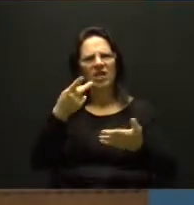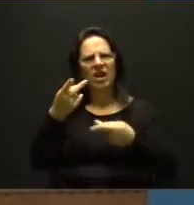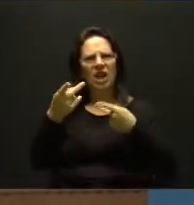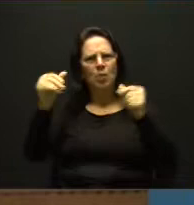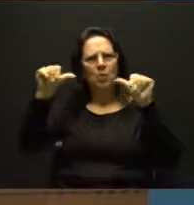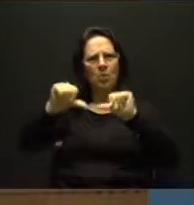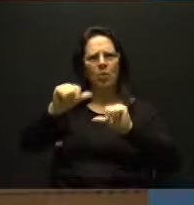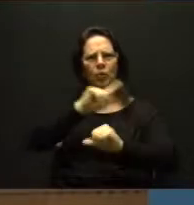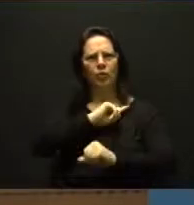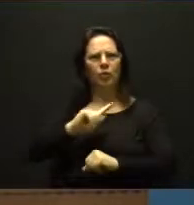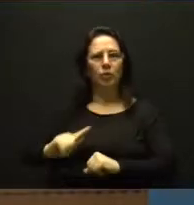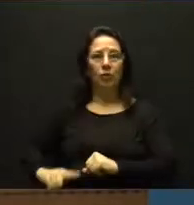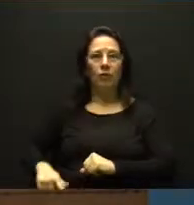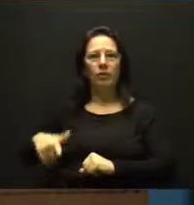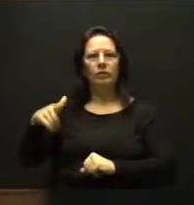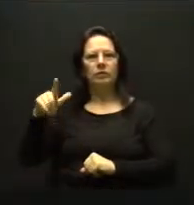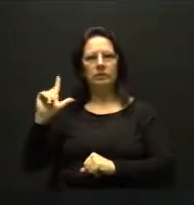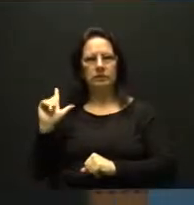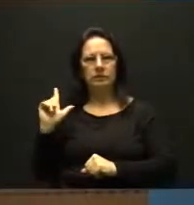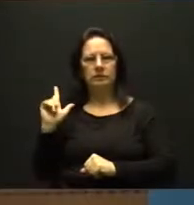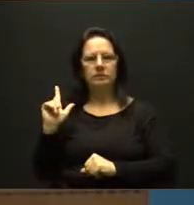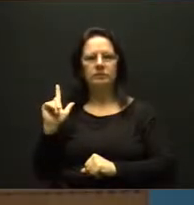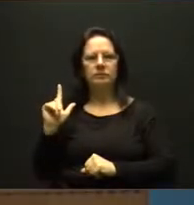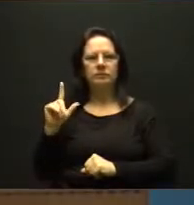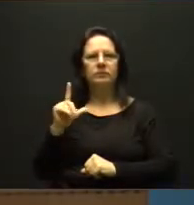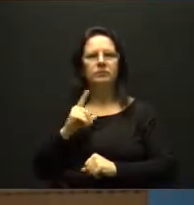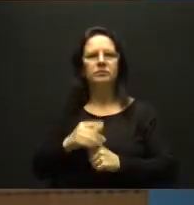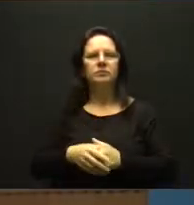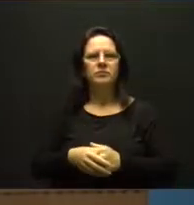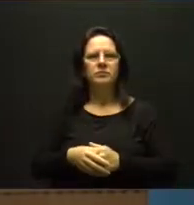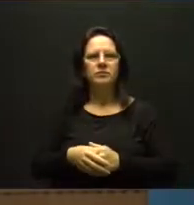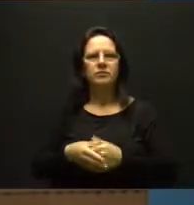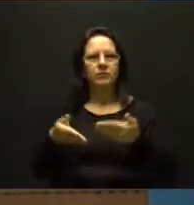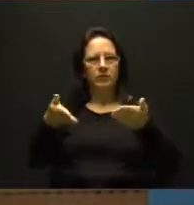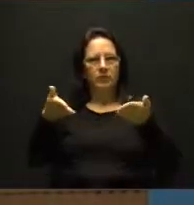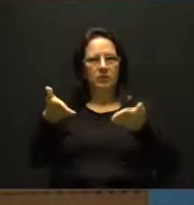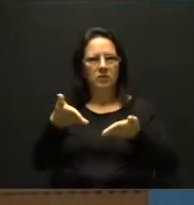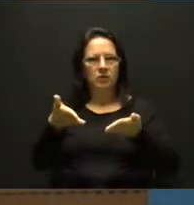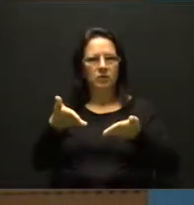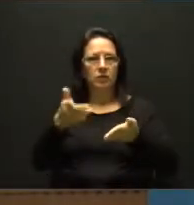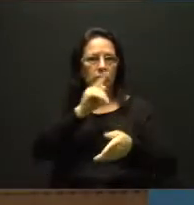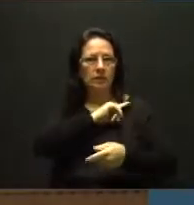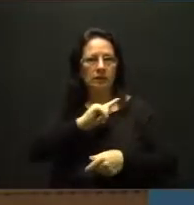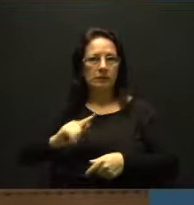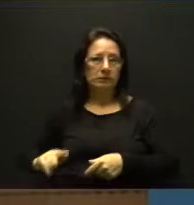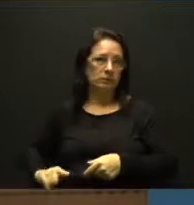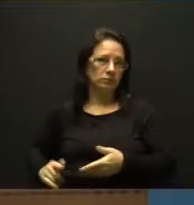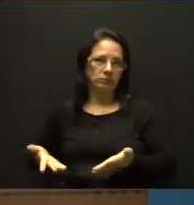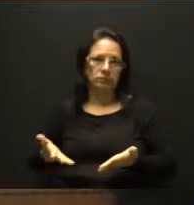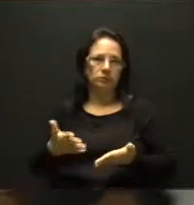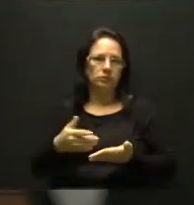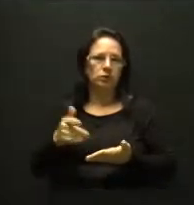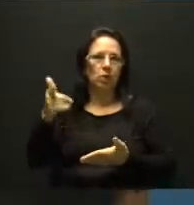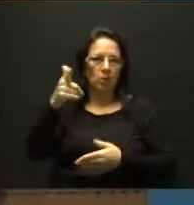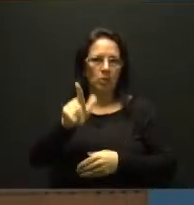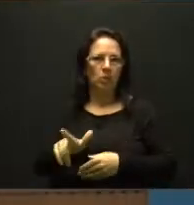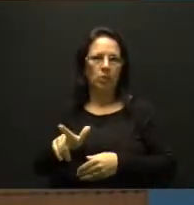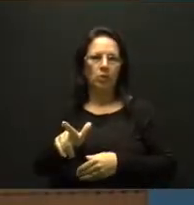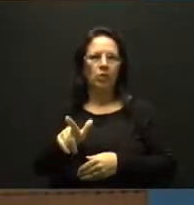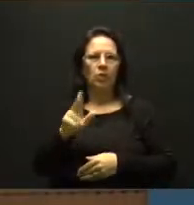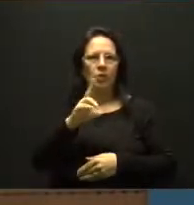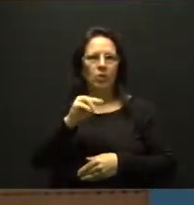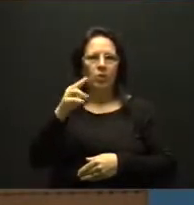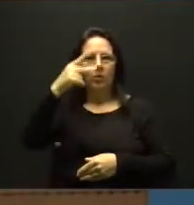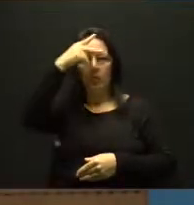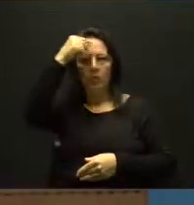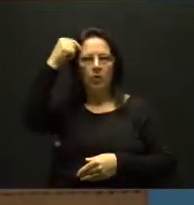do governo anterior estou falando por mim eu tenho palavra hoje não está no governo a prefeita márcia rosa mas eu nunca vou falar da